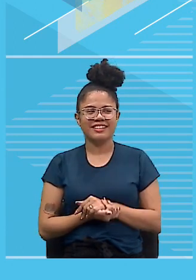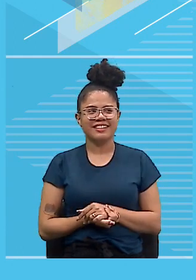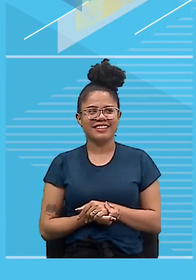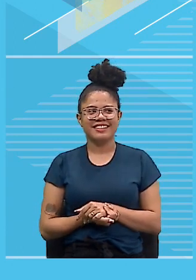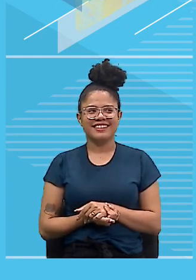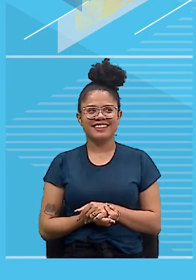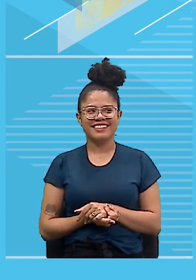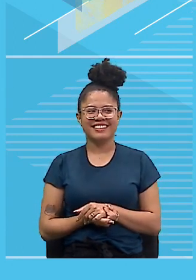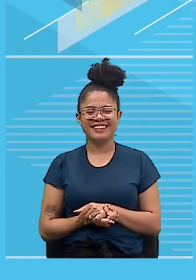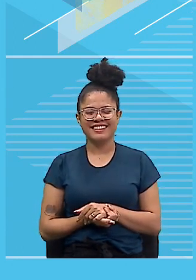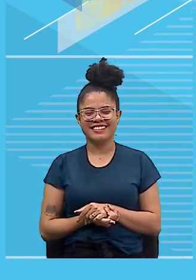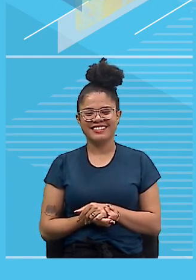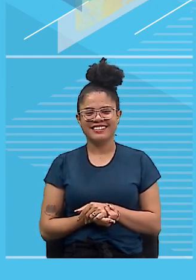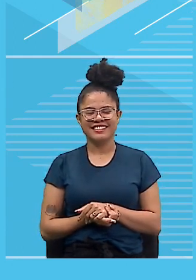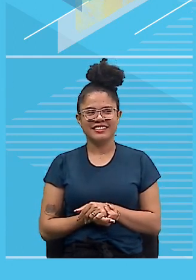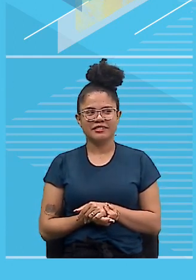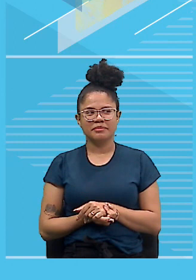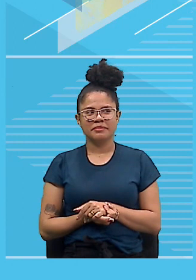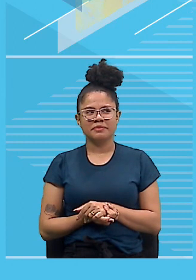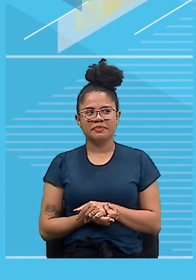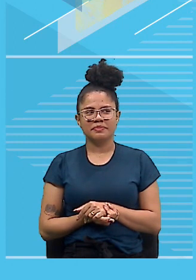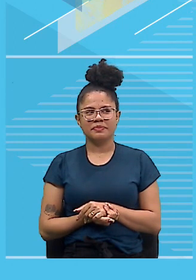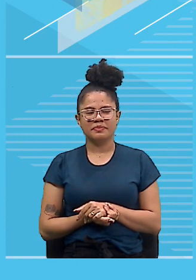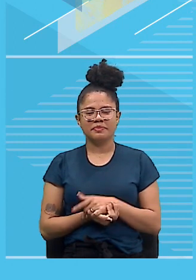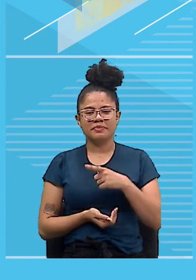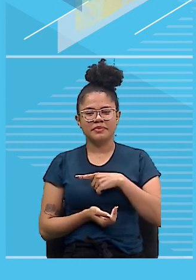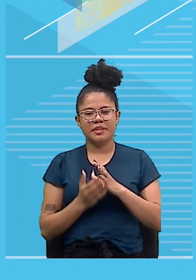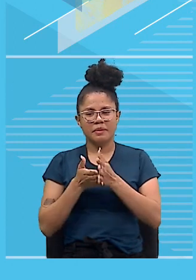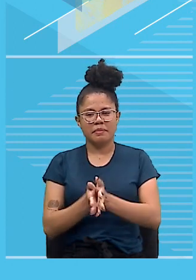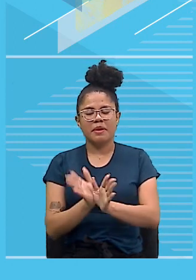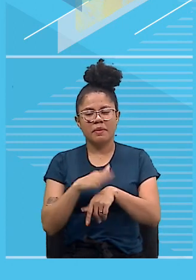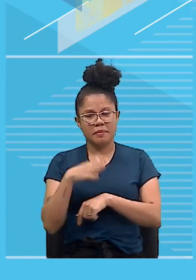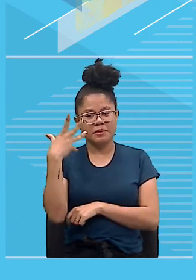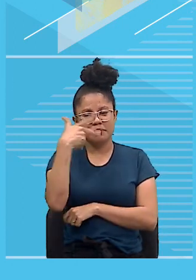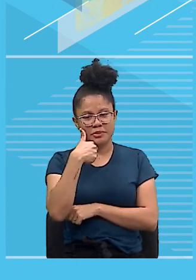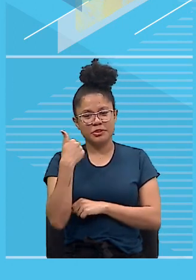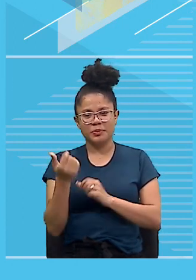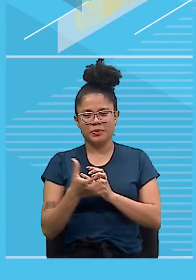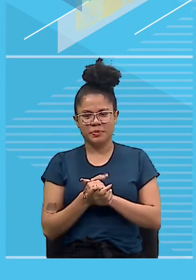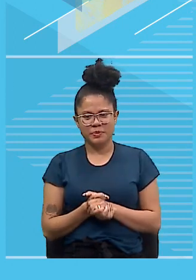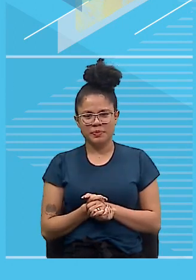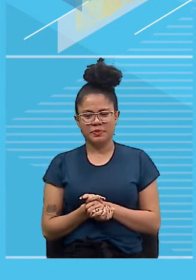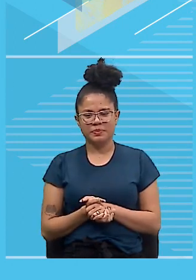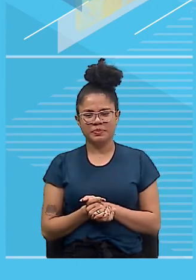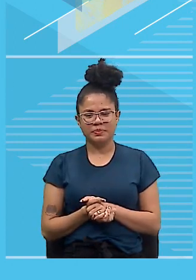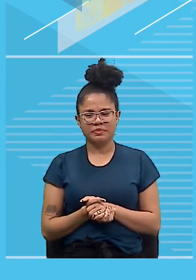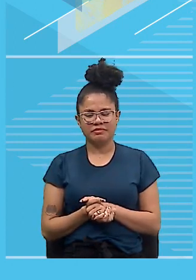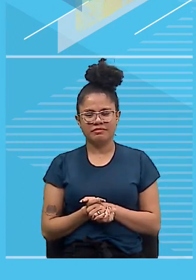pouquinho daqui eu já fiz barco melhor meu Deus não sei fazer mais nenhum barco Jesus